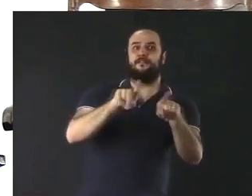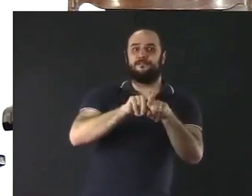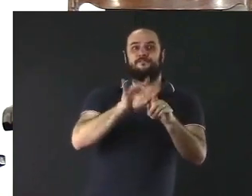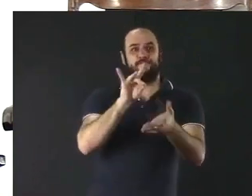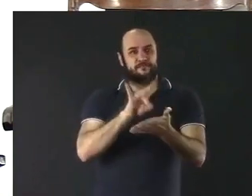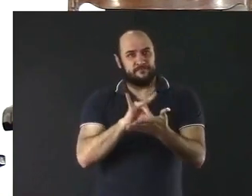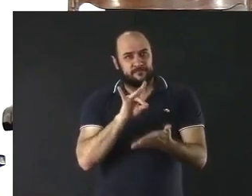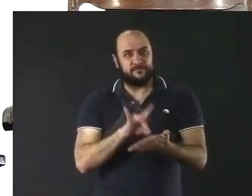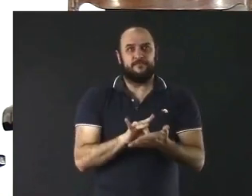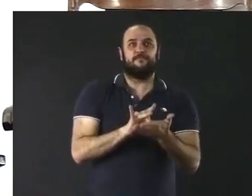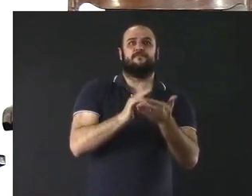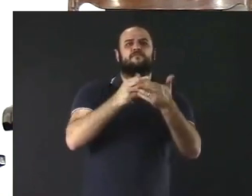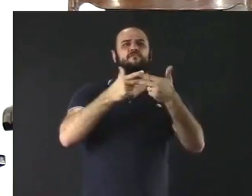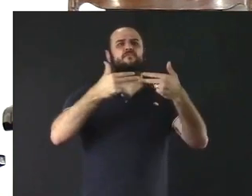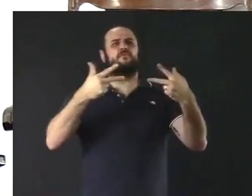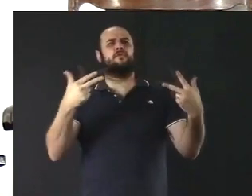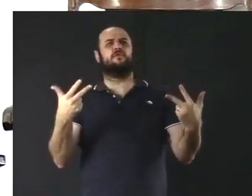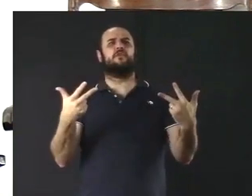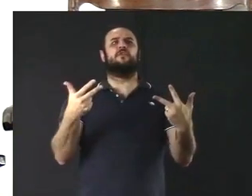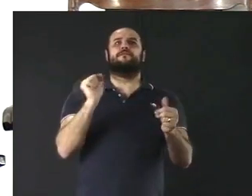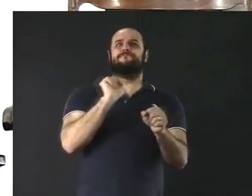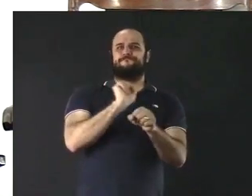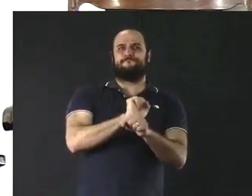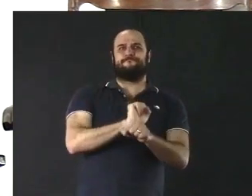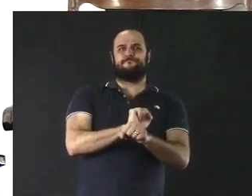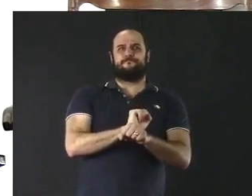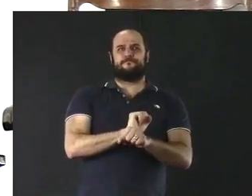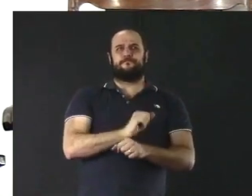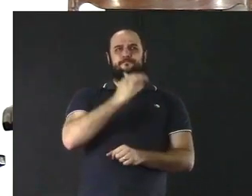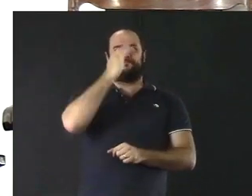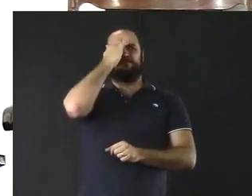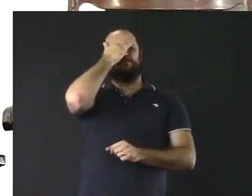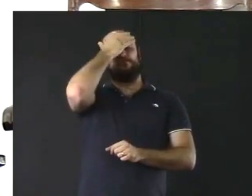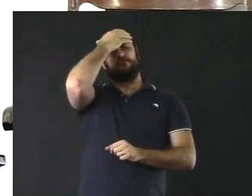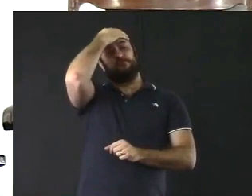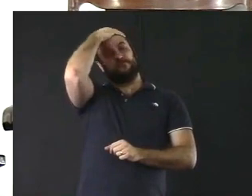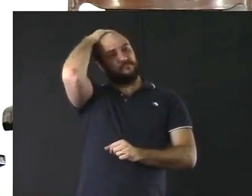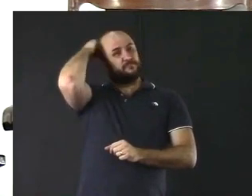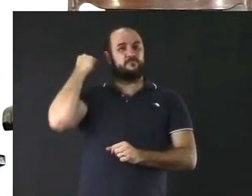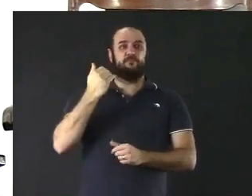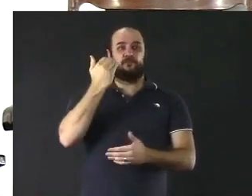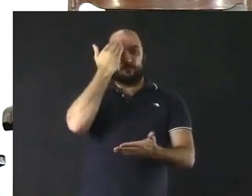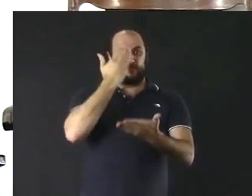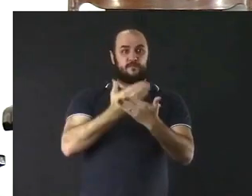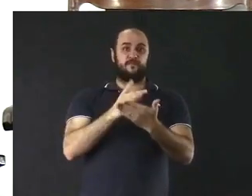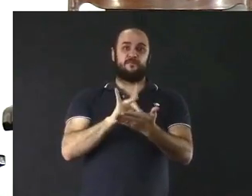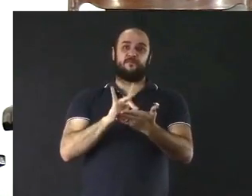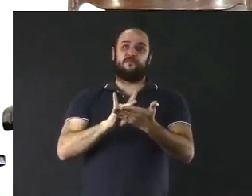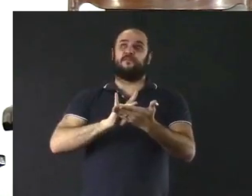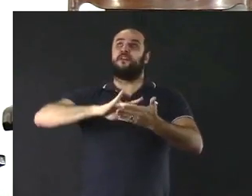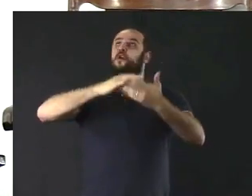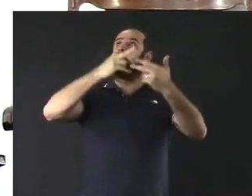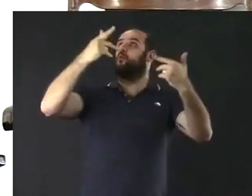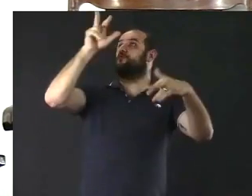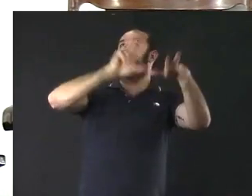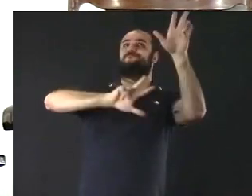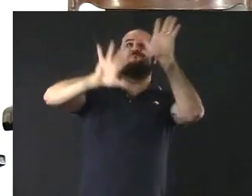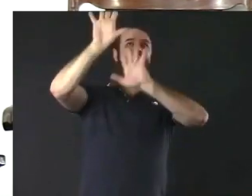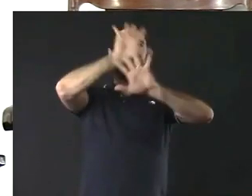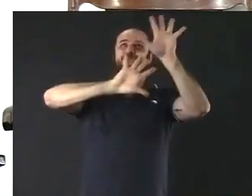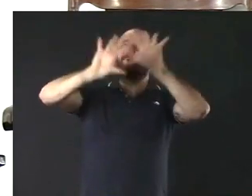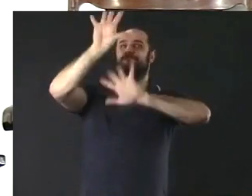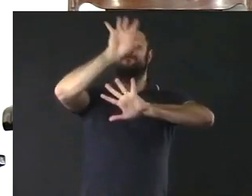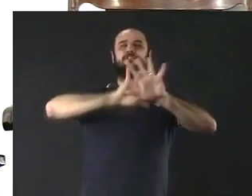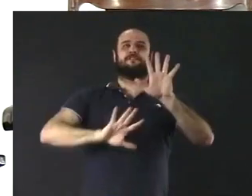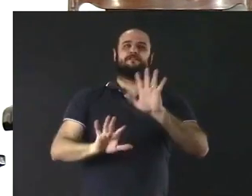fato coisas que se esperam. E a convicção de fatos que se não veem. mas essa